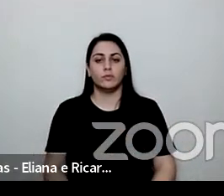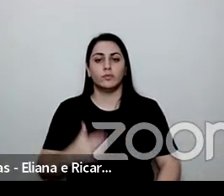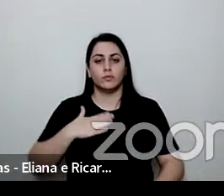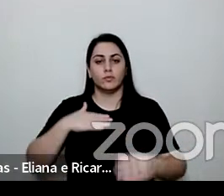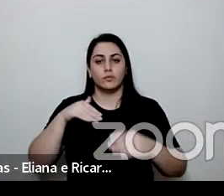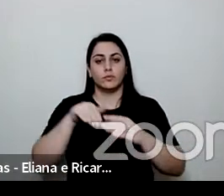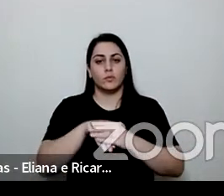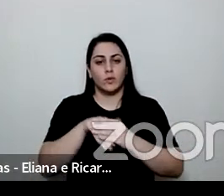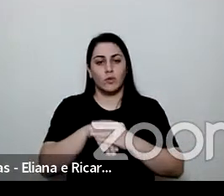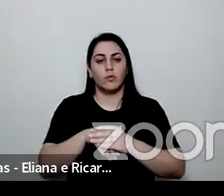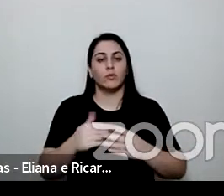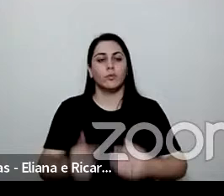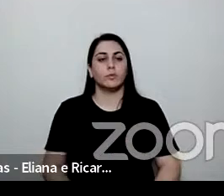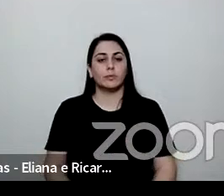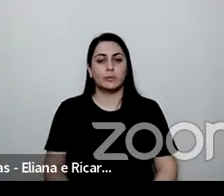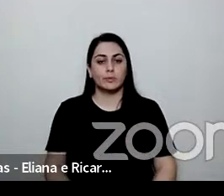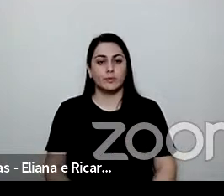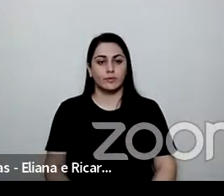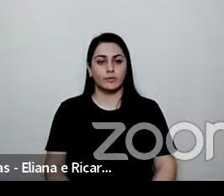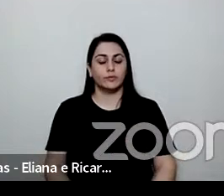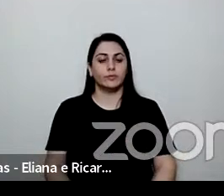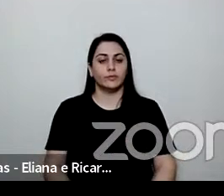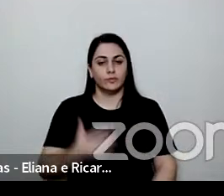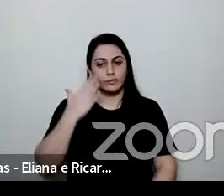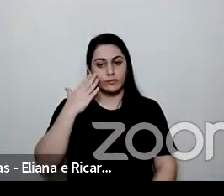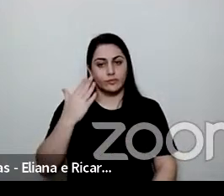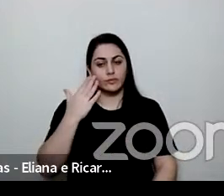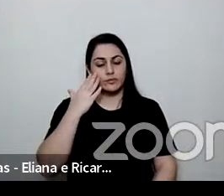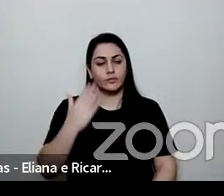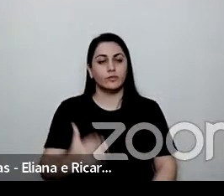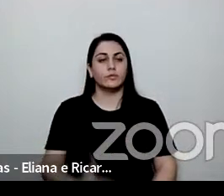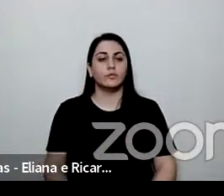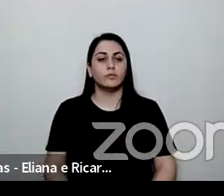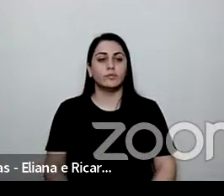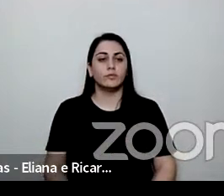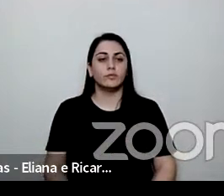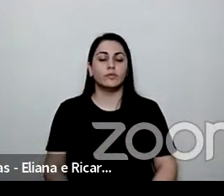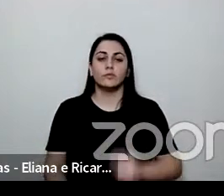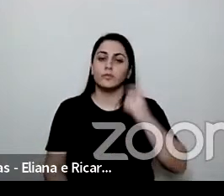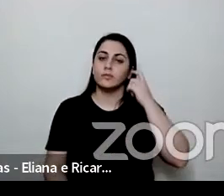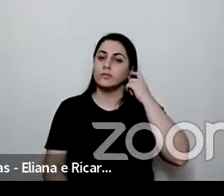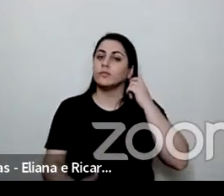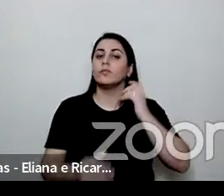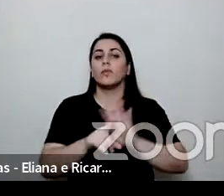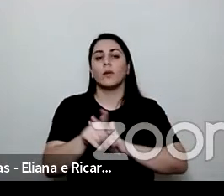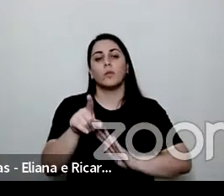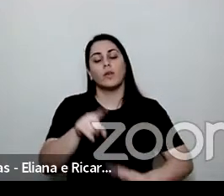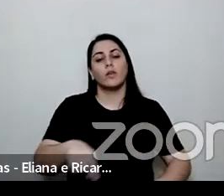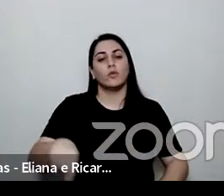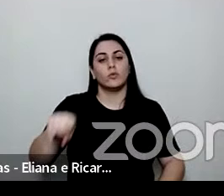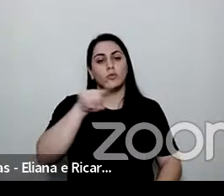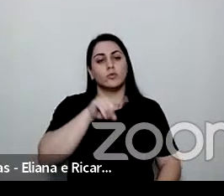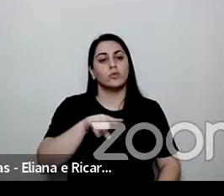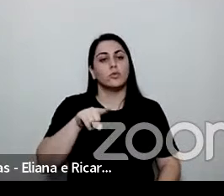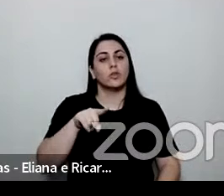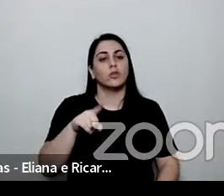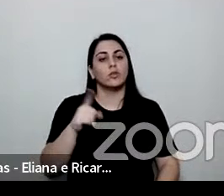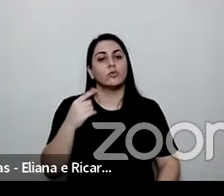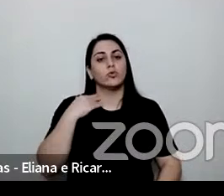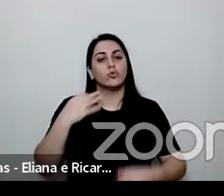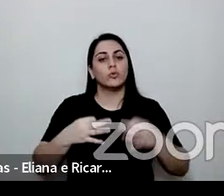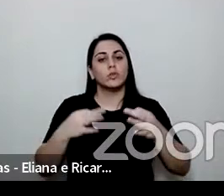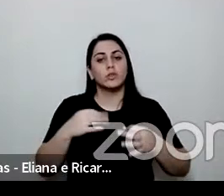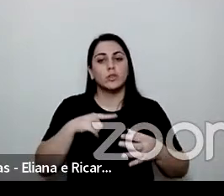posso ter o presidente e município bom obrigada Doutor Luiz Fernando eu consulta aos eminentes pares se alguma